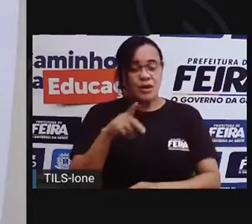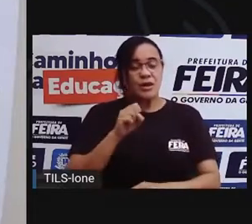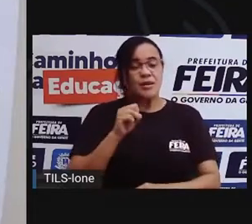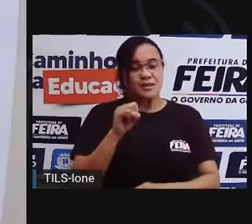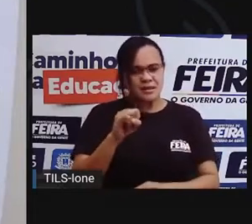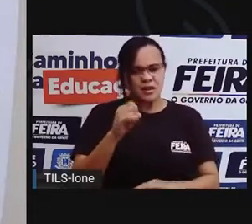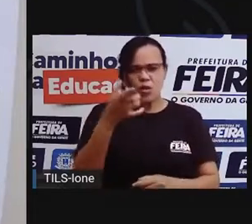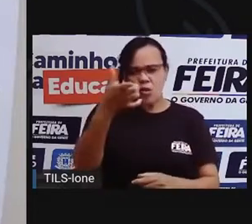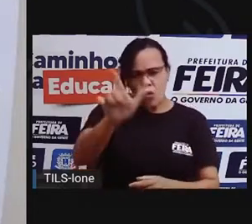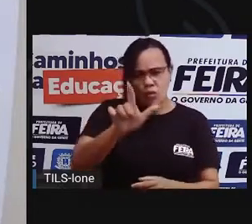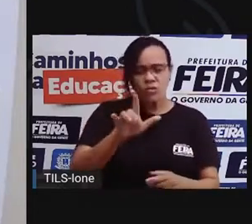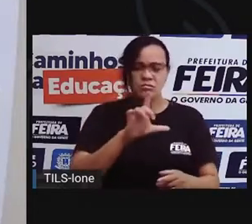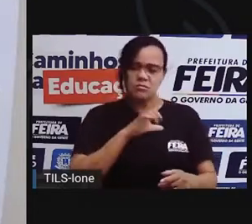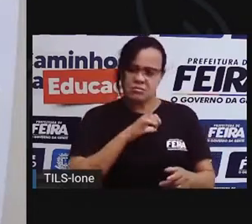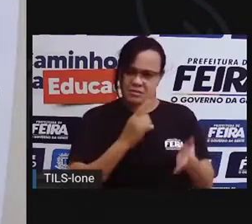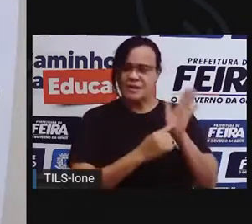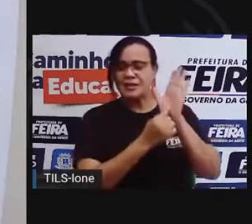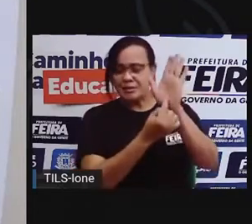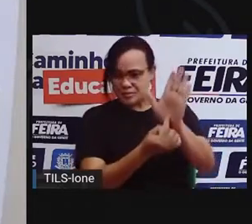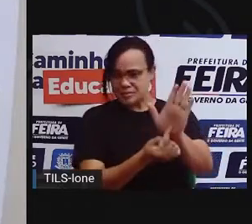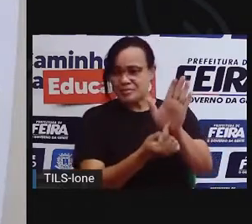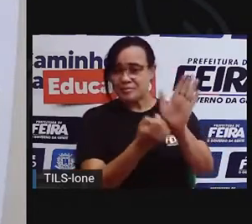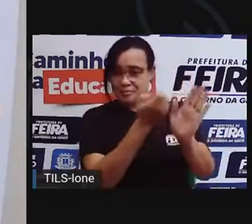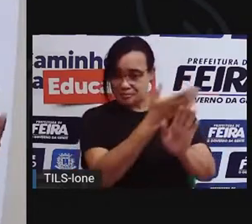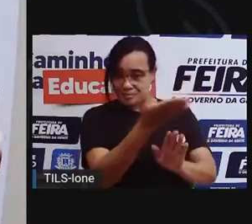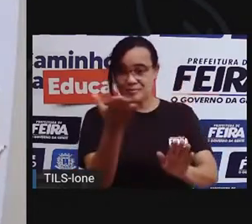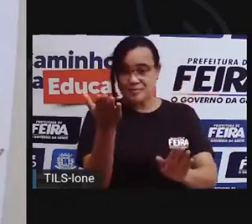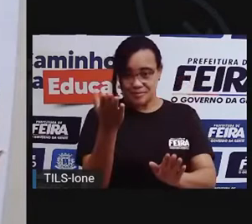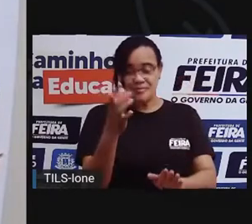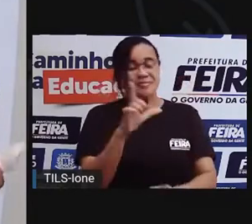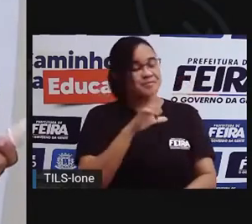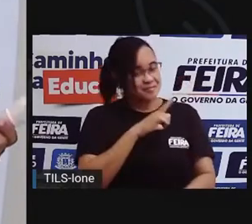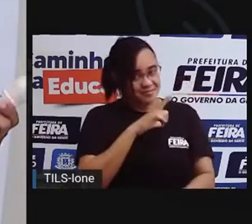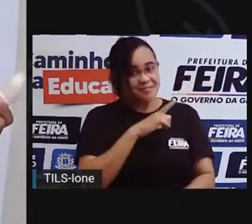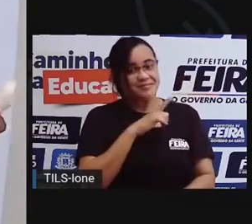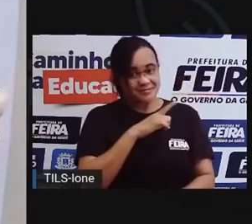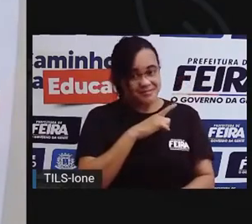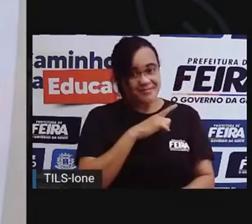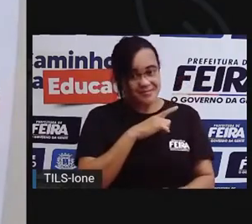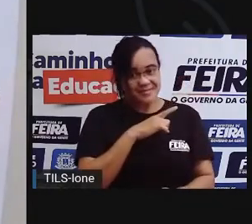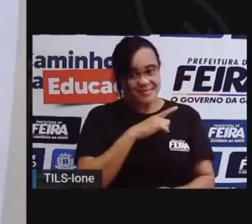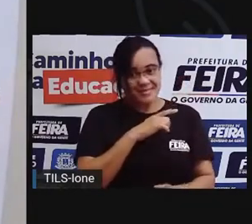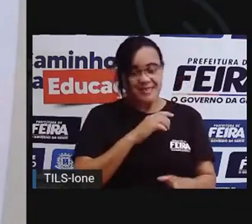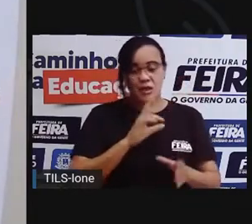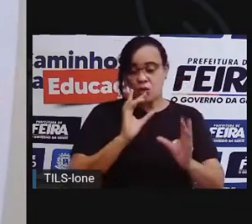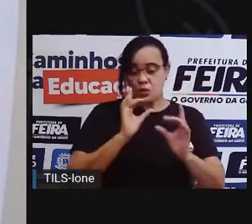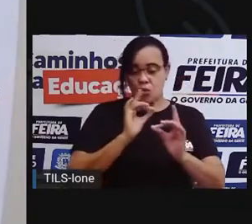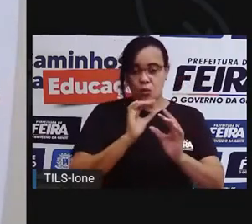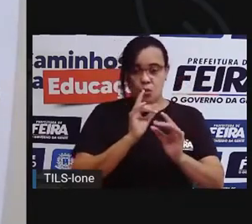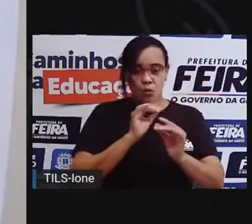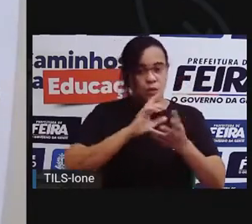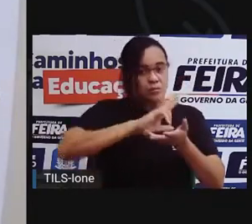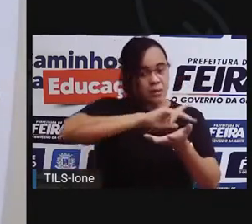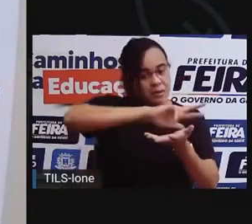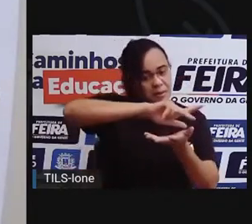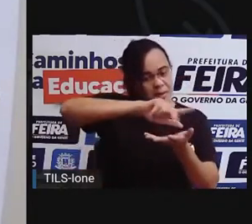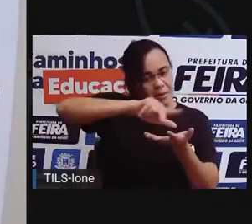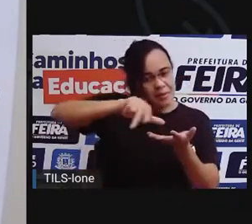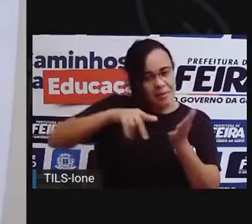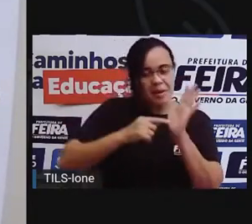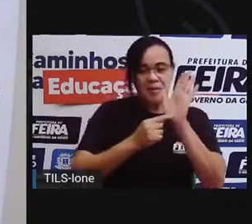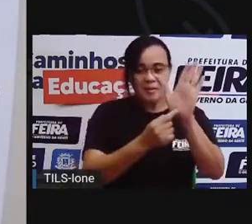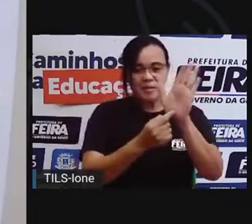Outro instrumento para apresentar para a gente? Tenho alguns tipos de flauta que eu trouxe para mostrar para você, para